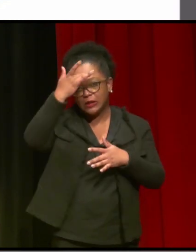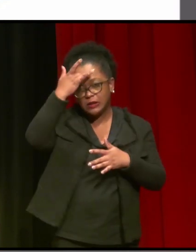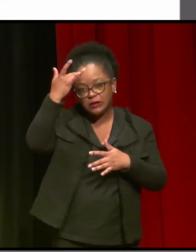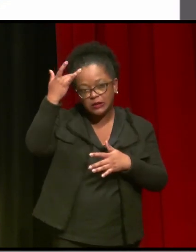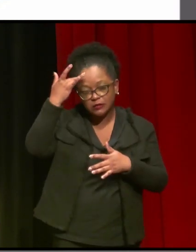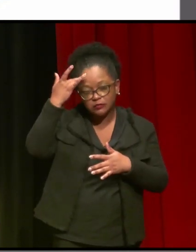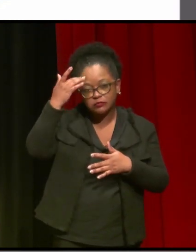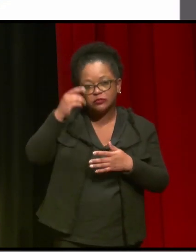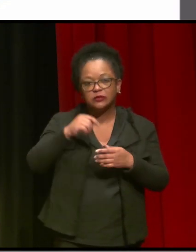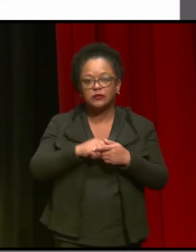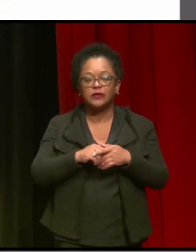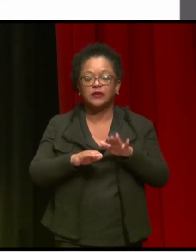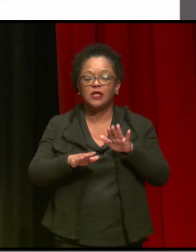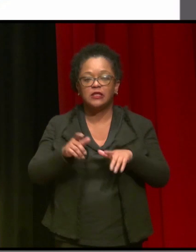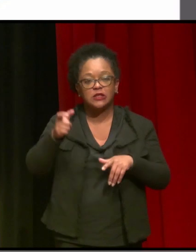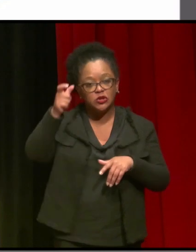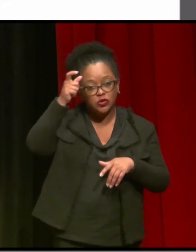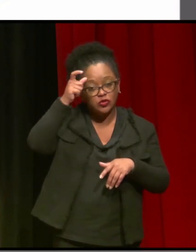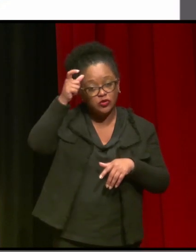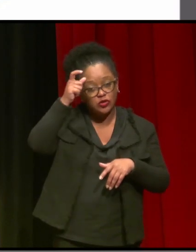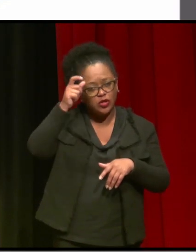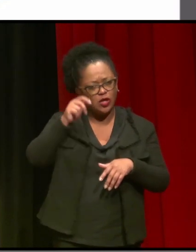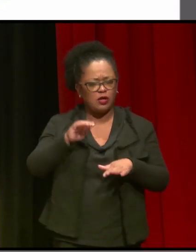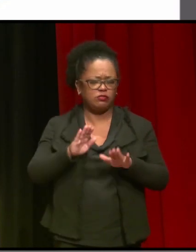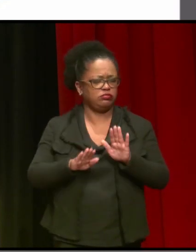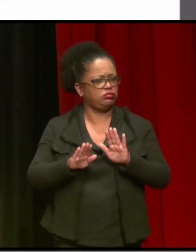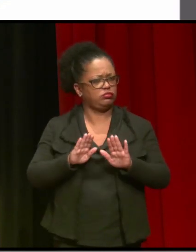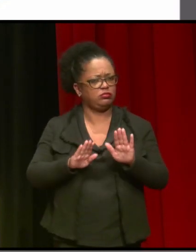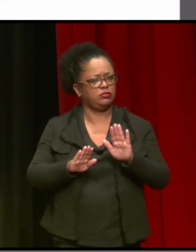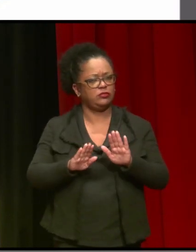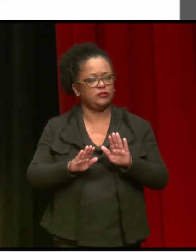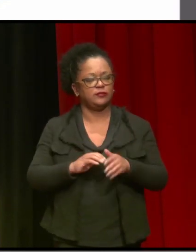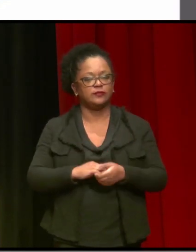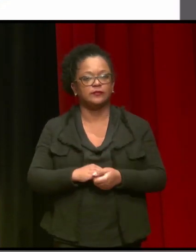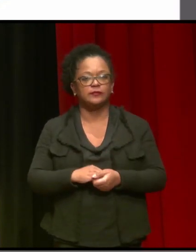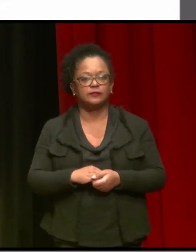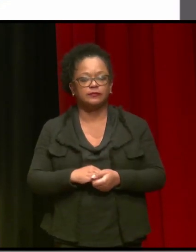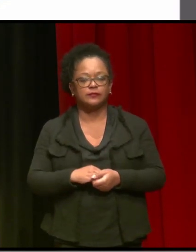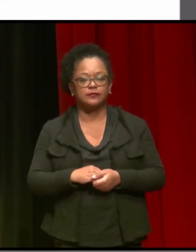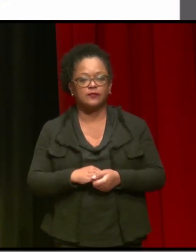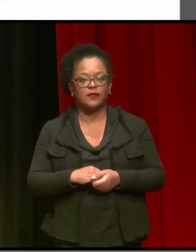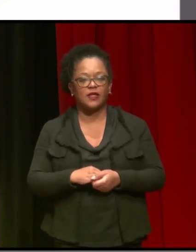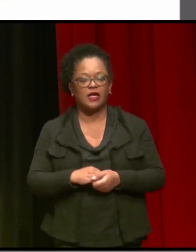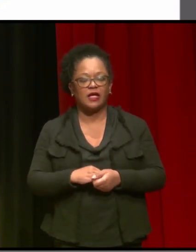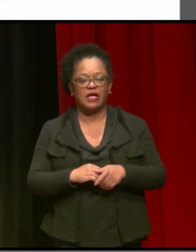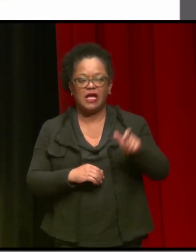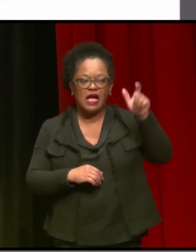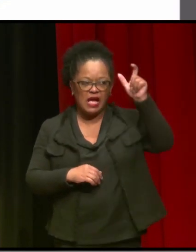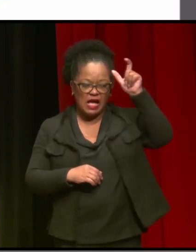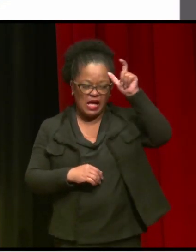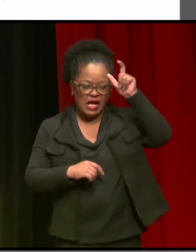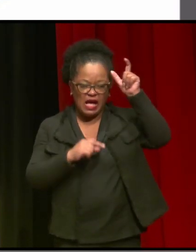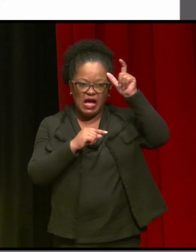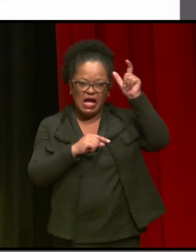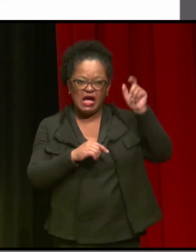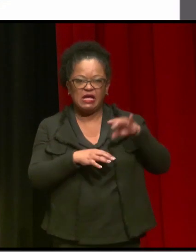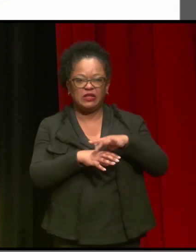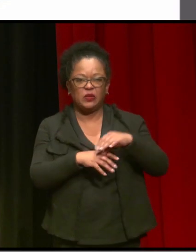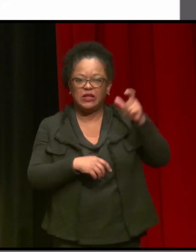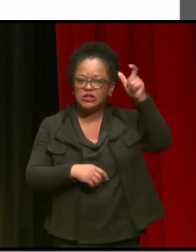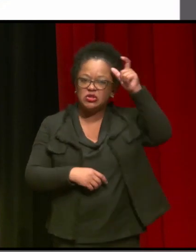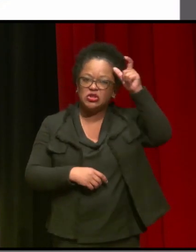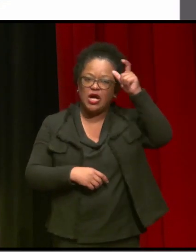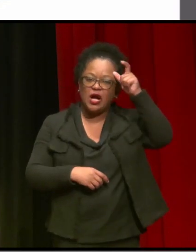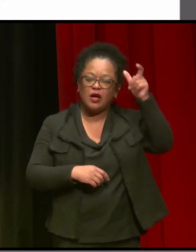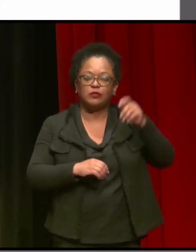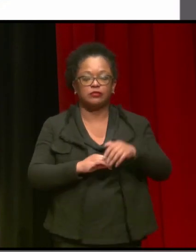demoníaca. Você tem que cuidar com isso também. Quer ver? Ah, ele está com um espírito imundo nele, está com